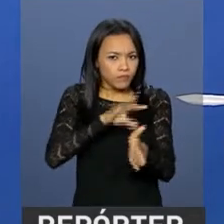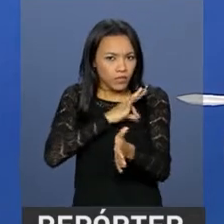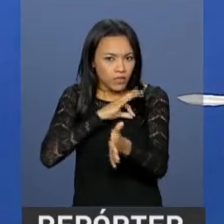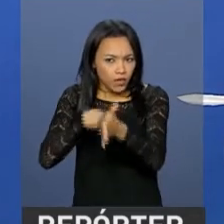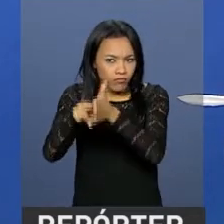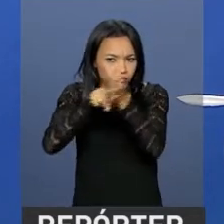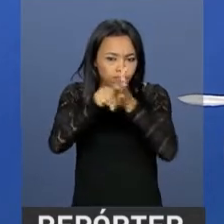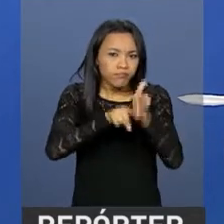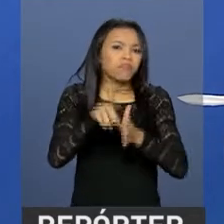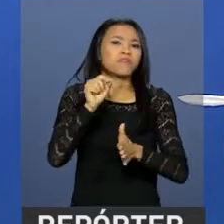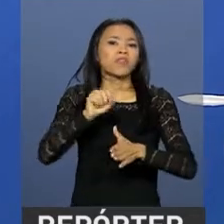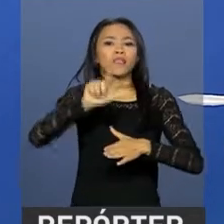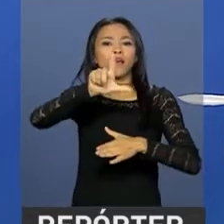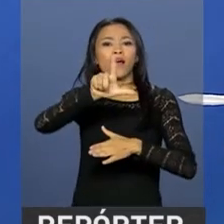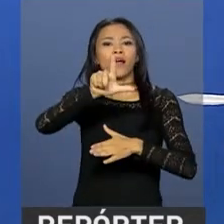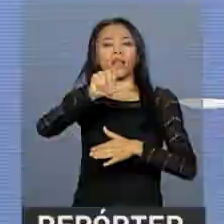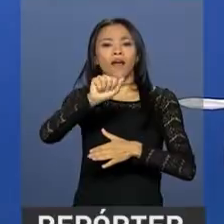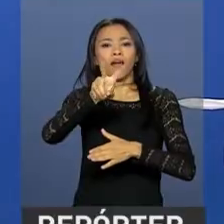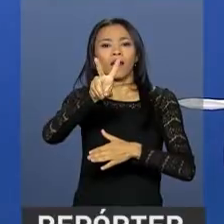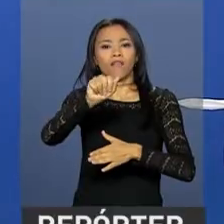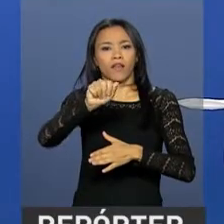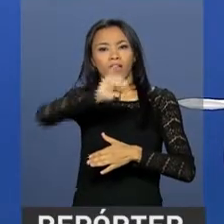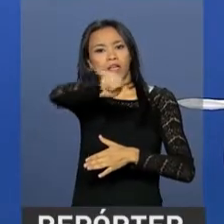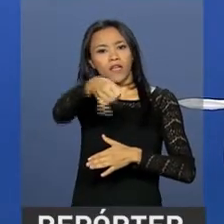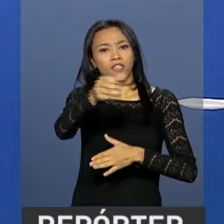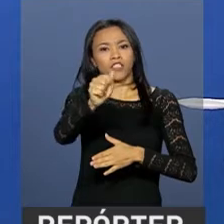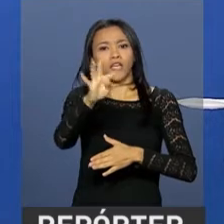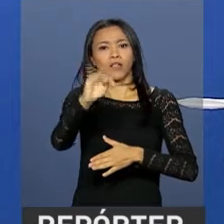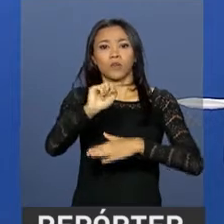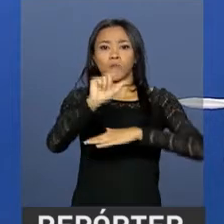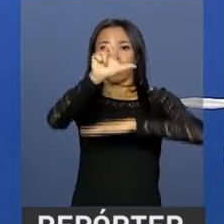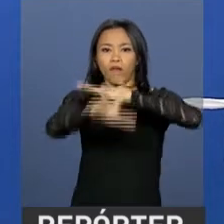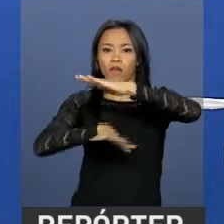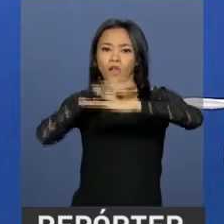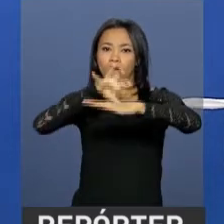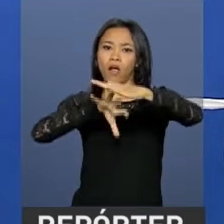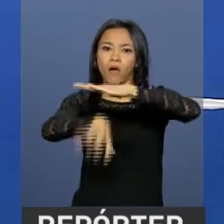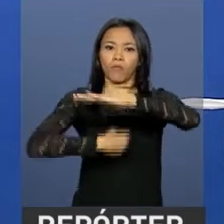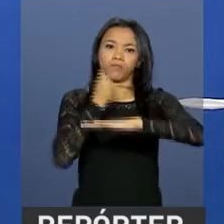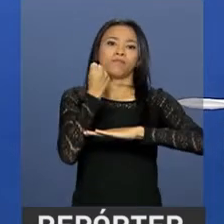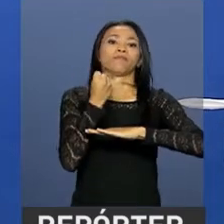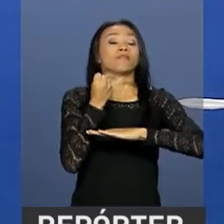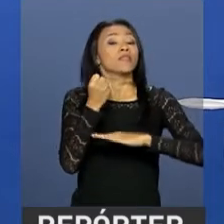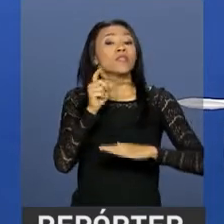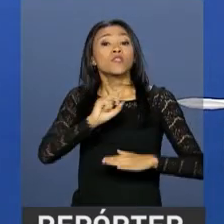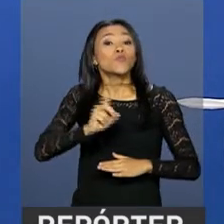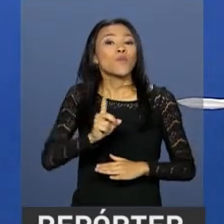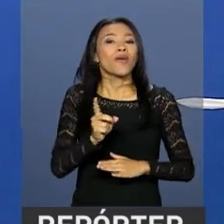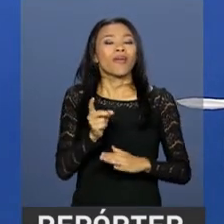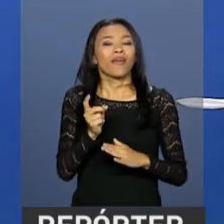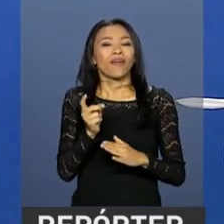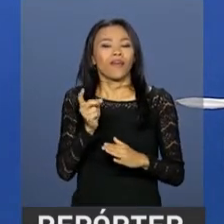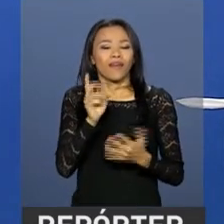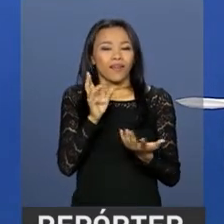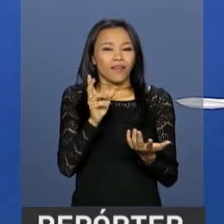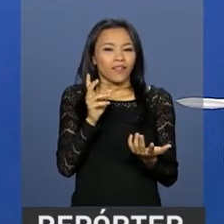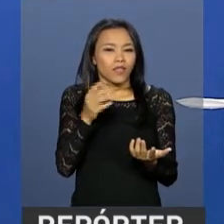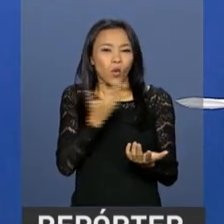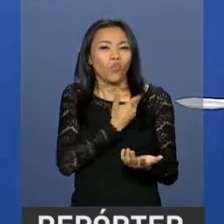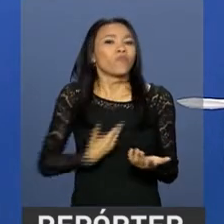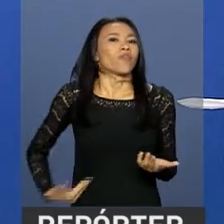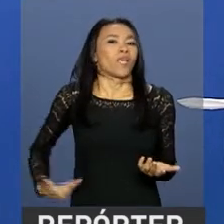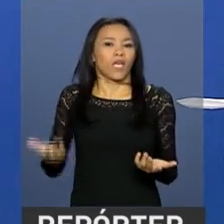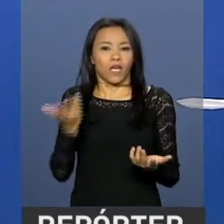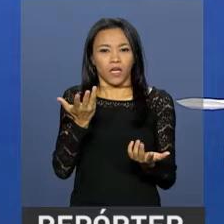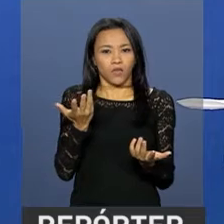olhar as minhas lava jato é um programa de estado não é mais coisa de governo nem do ministério